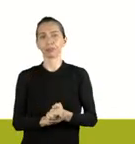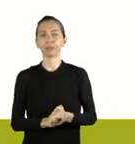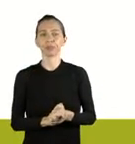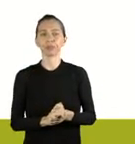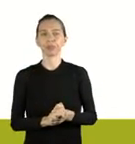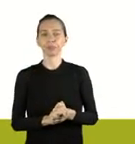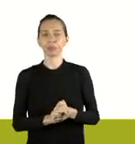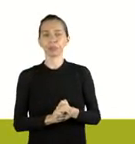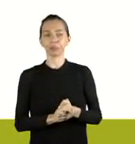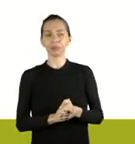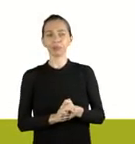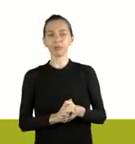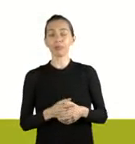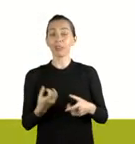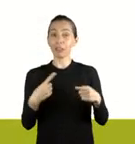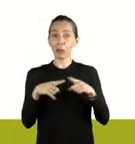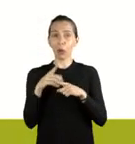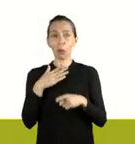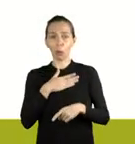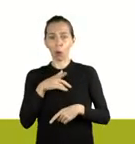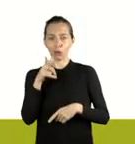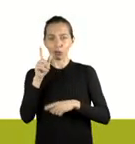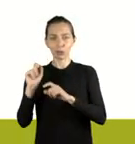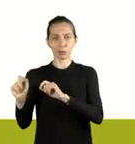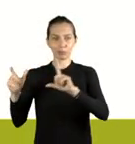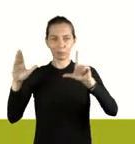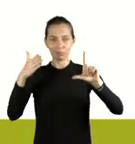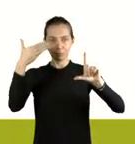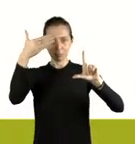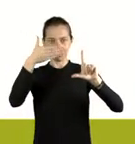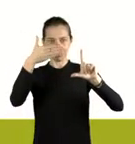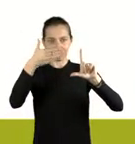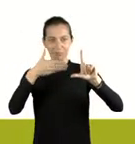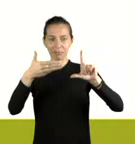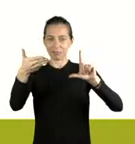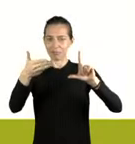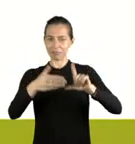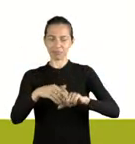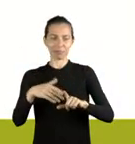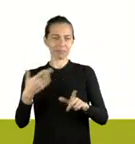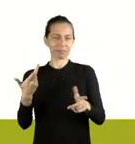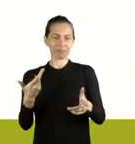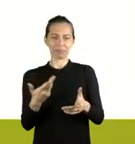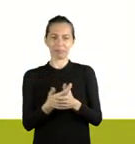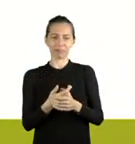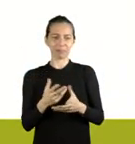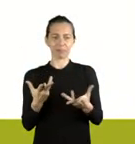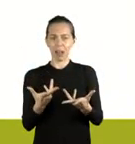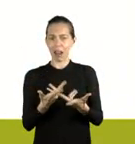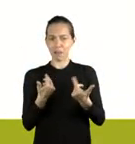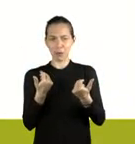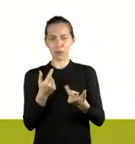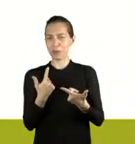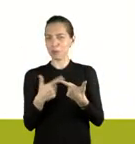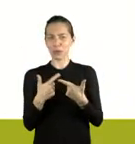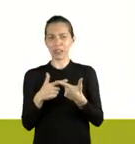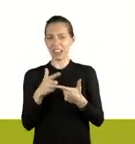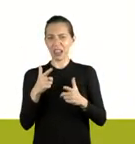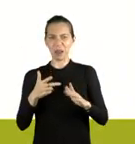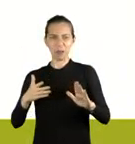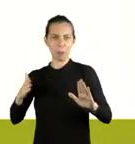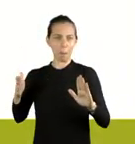Então, eu gosto desse slide, né? Puta de um slidezão, legal, o